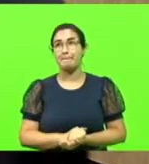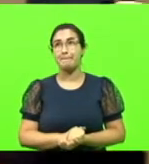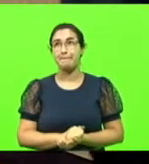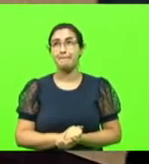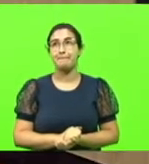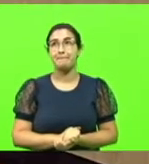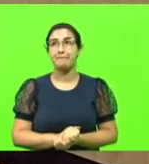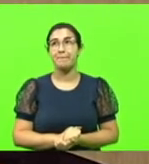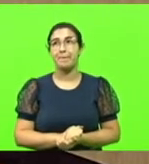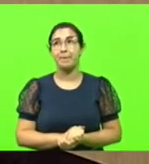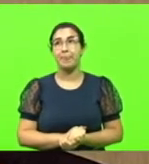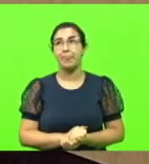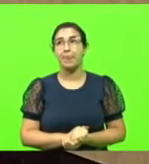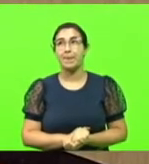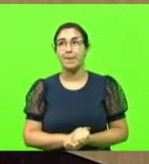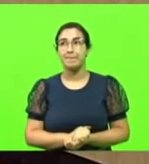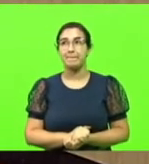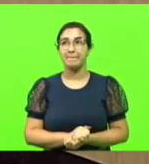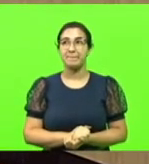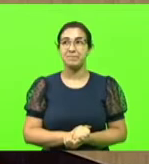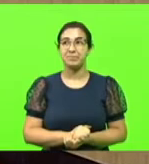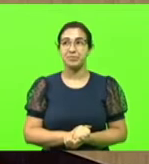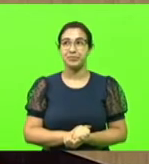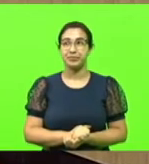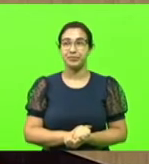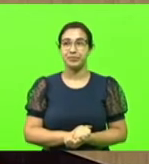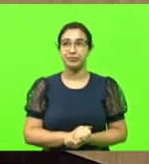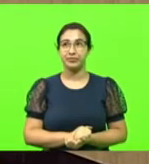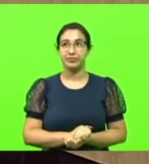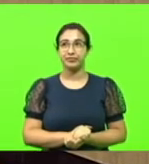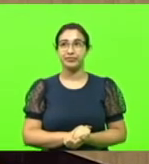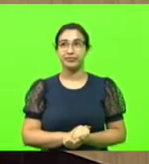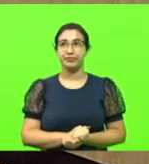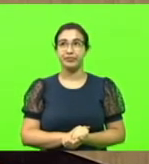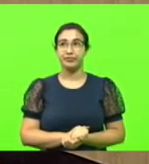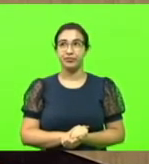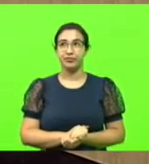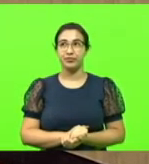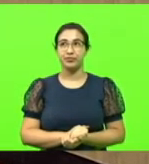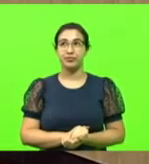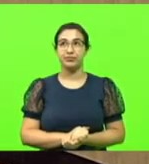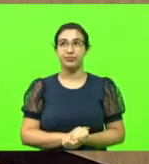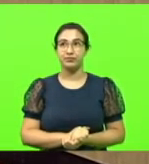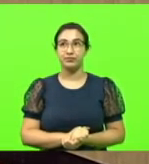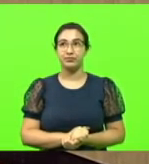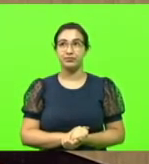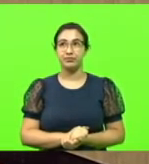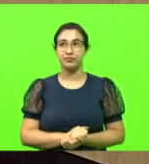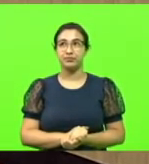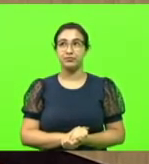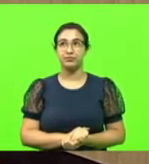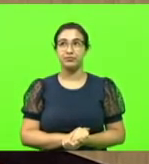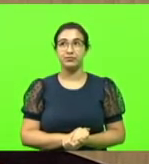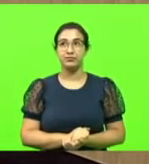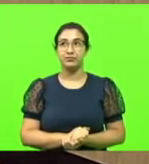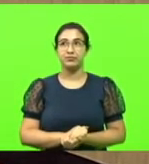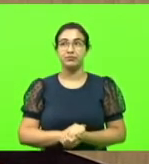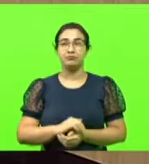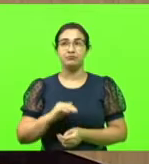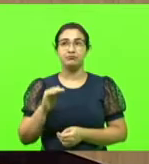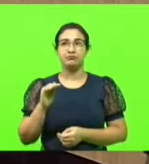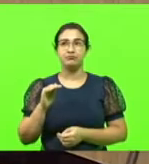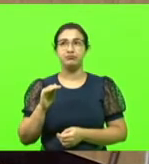Senhor presidente. Deputado Jair Mioto, para encaminhamento de voto. Não, senhor presidente, questão de ordem, enquanto os